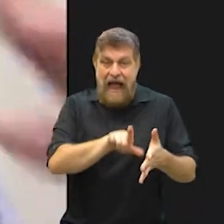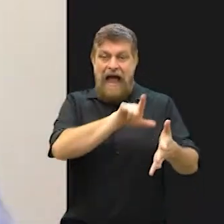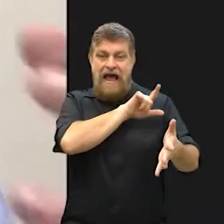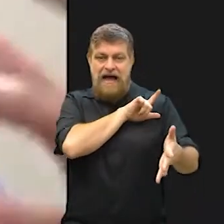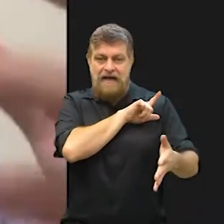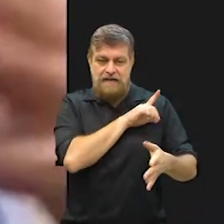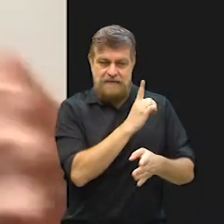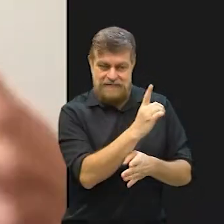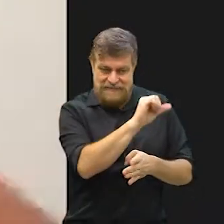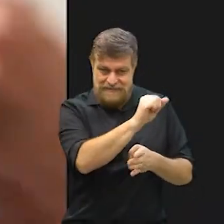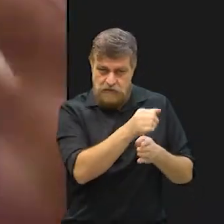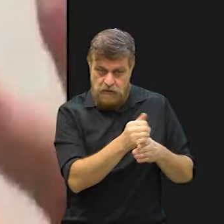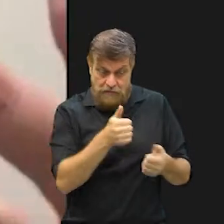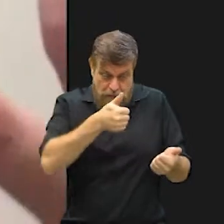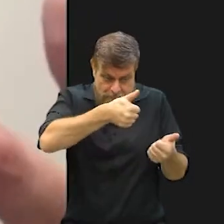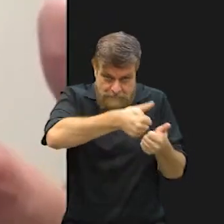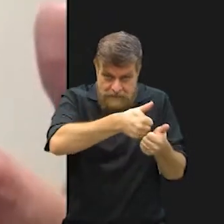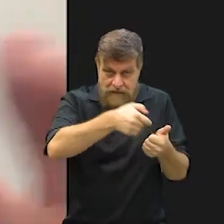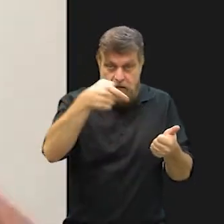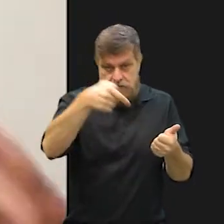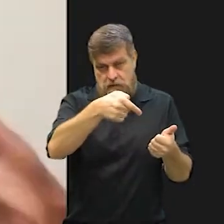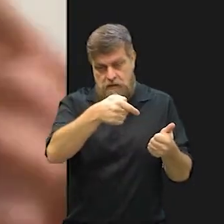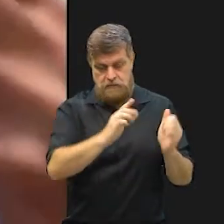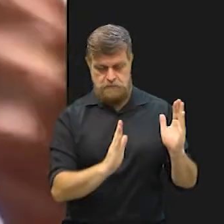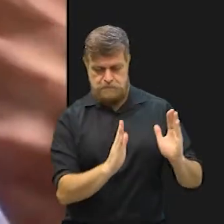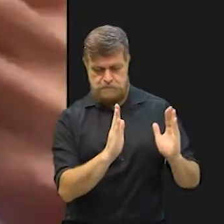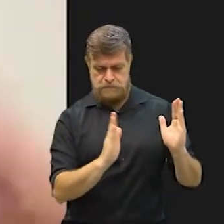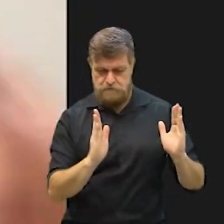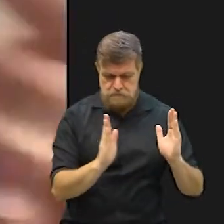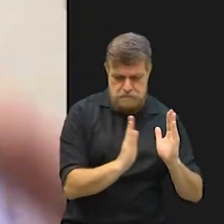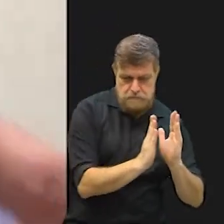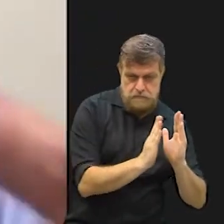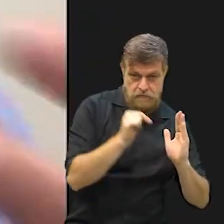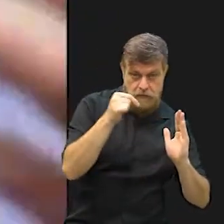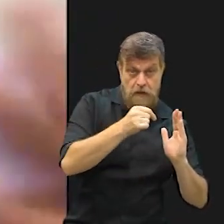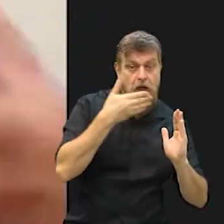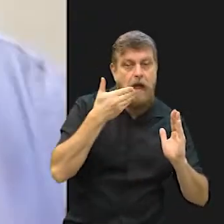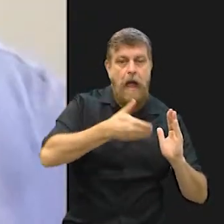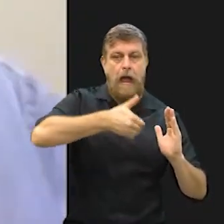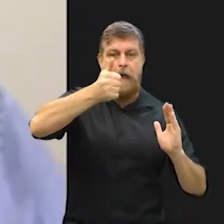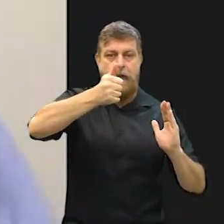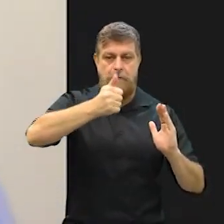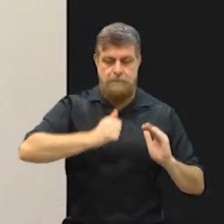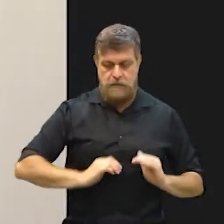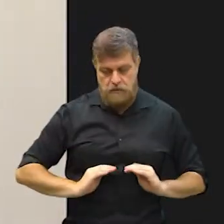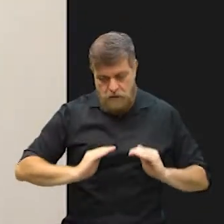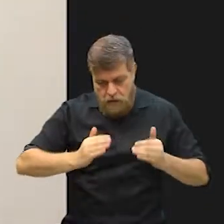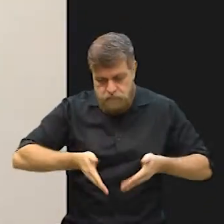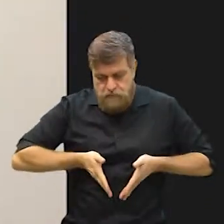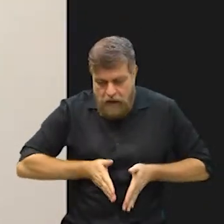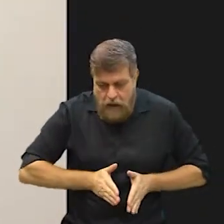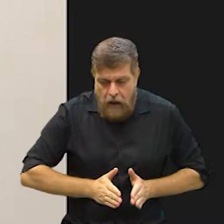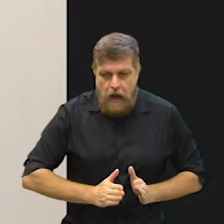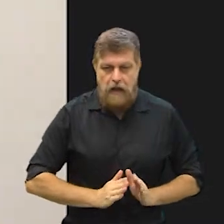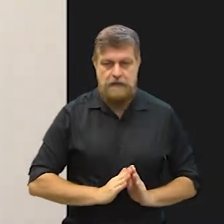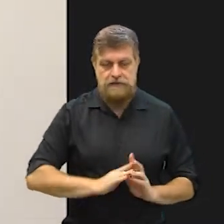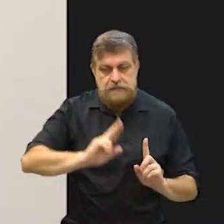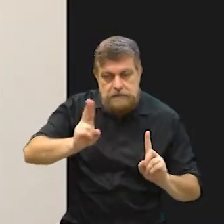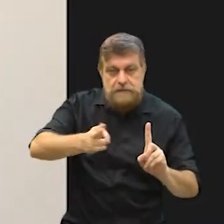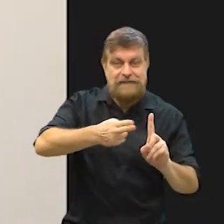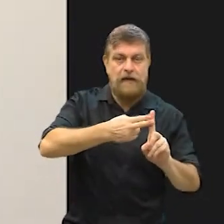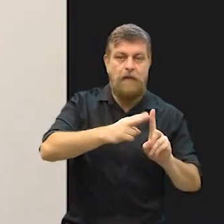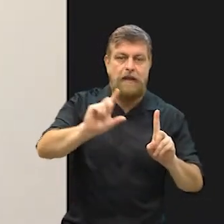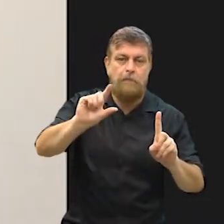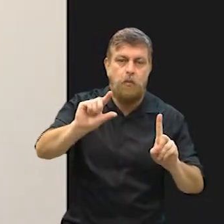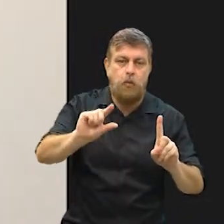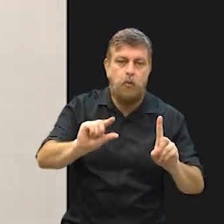mais cedo nesse período, tá, melhor a criança vai ser depois que nasce, menos sequelas